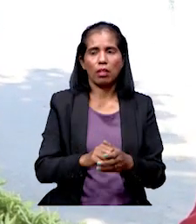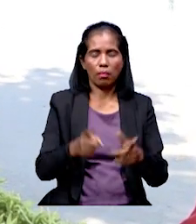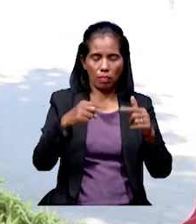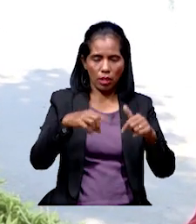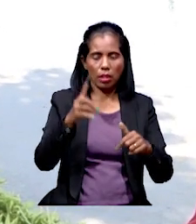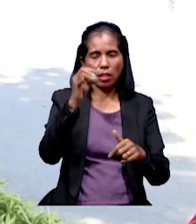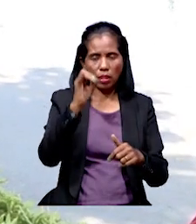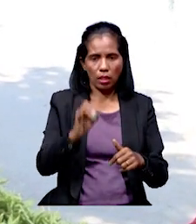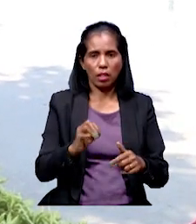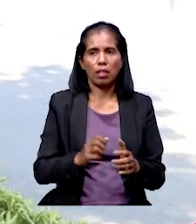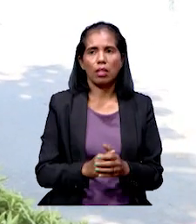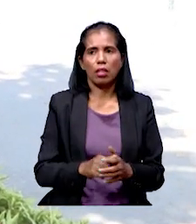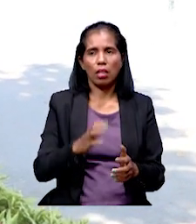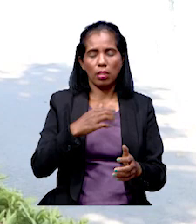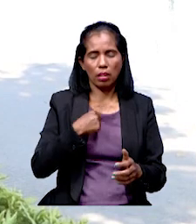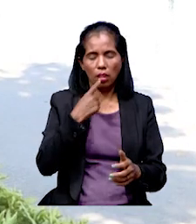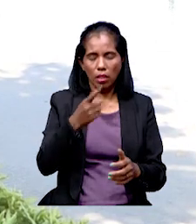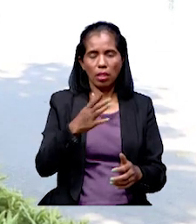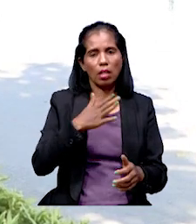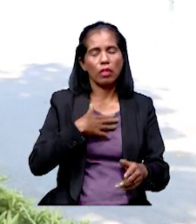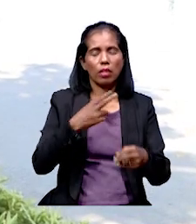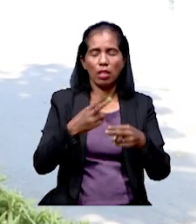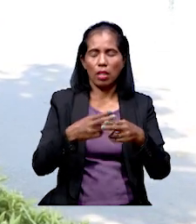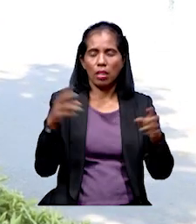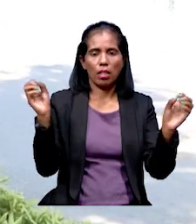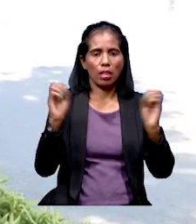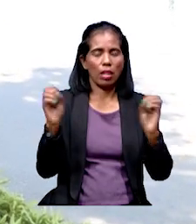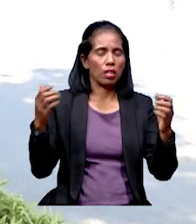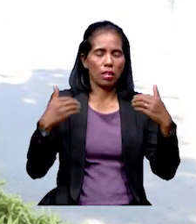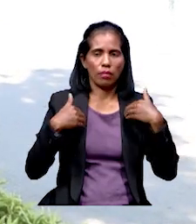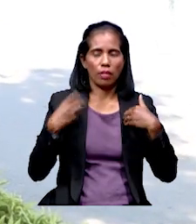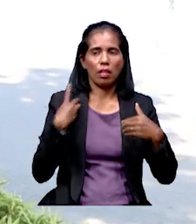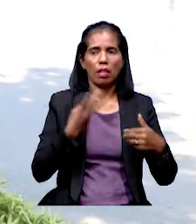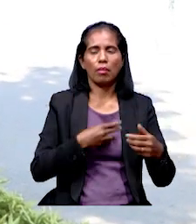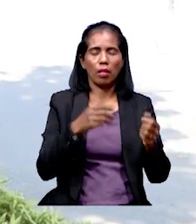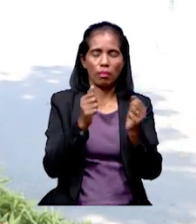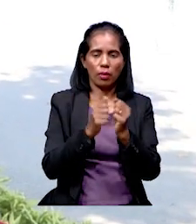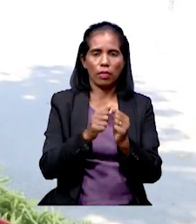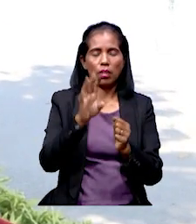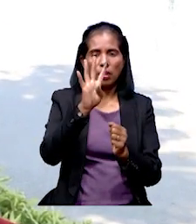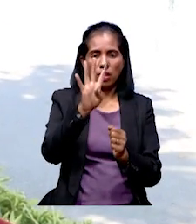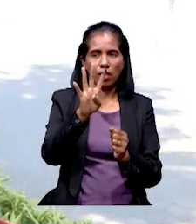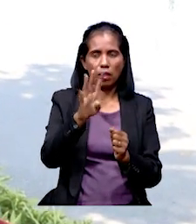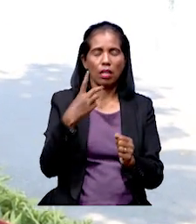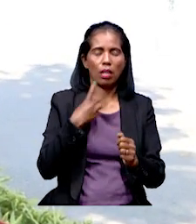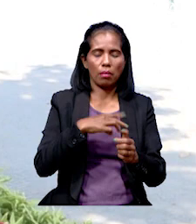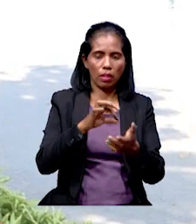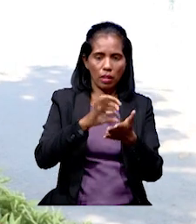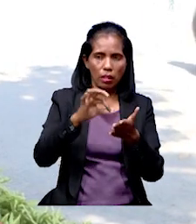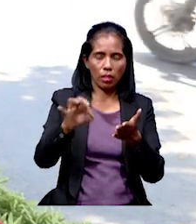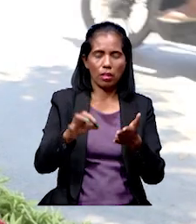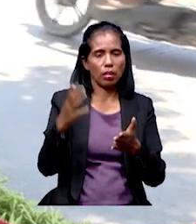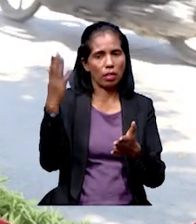tone siradehan haune naran la sai neva então amina ing hat neve ke ami mai resistu i